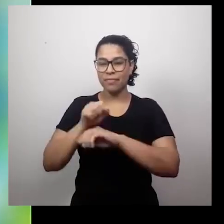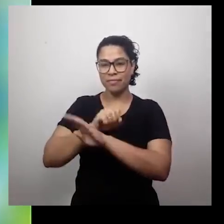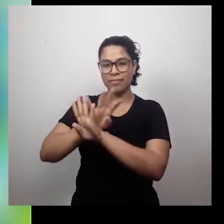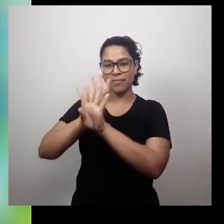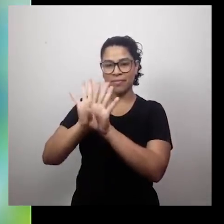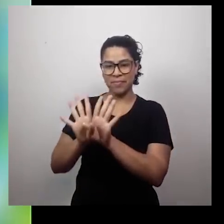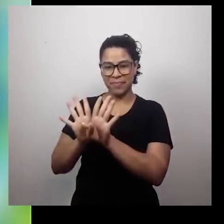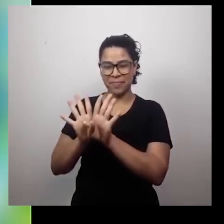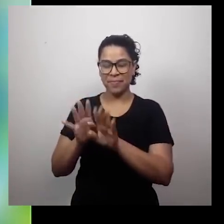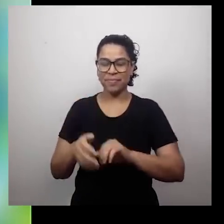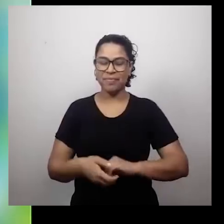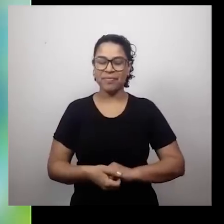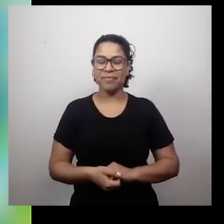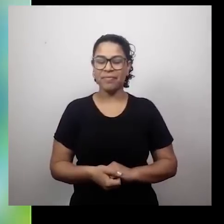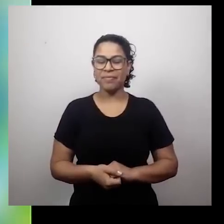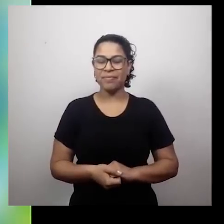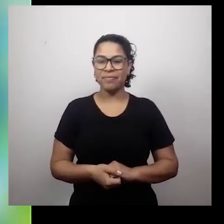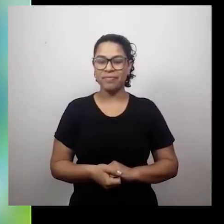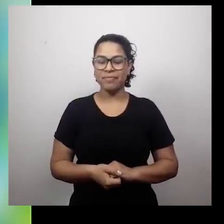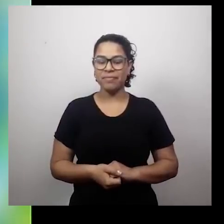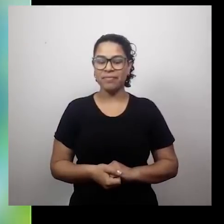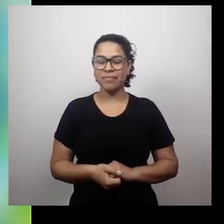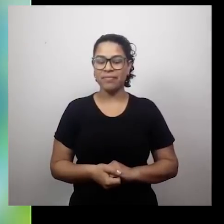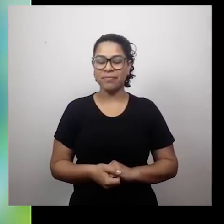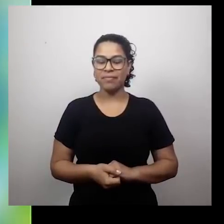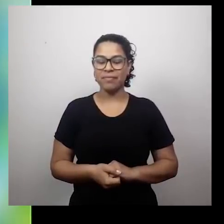o peacock,